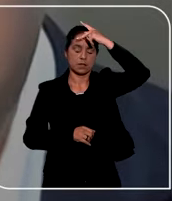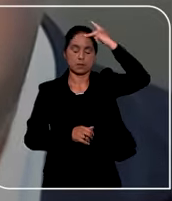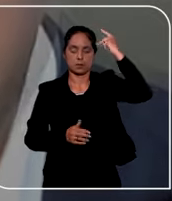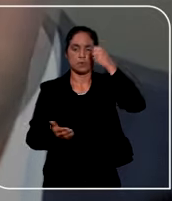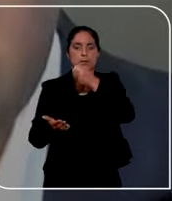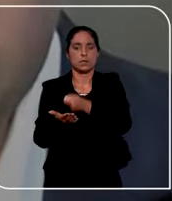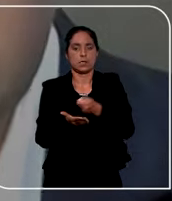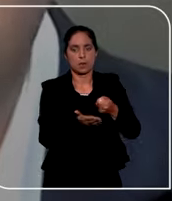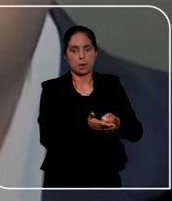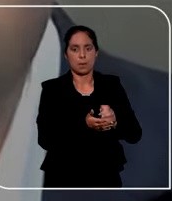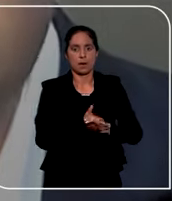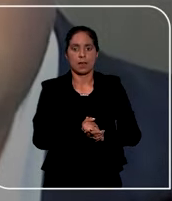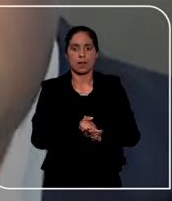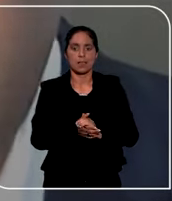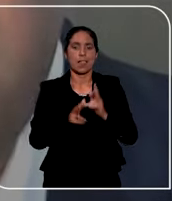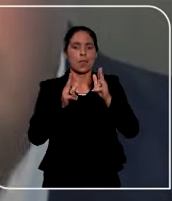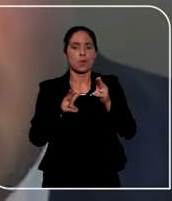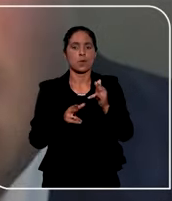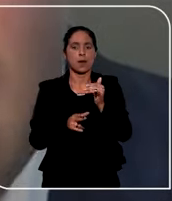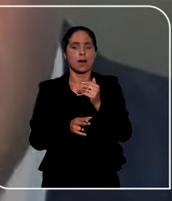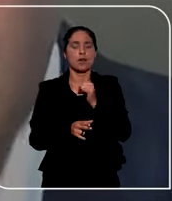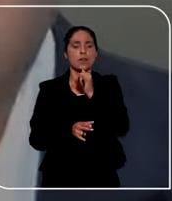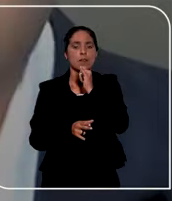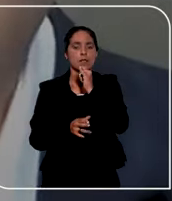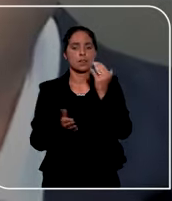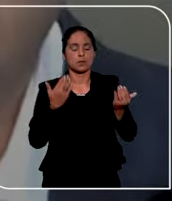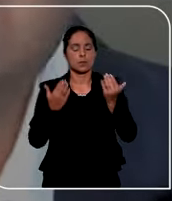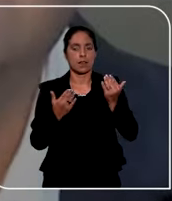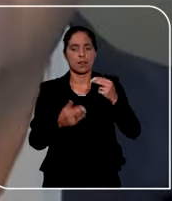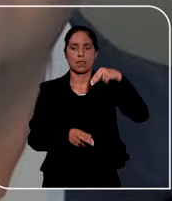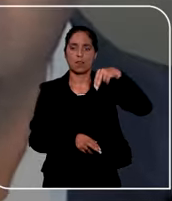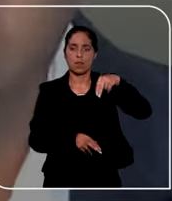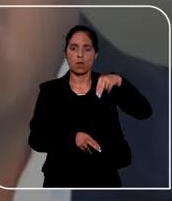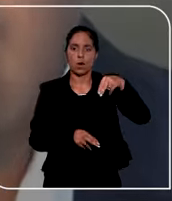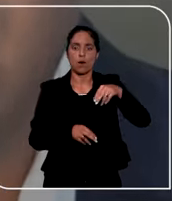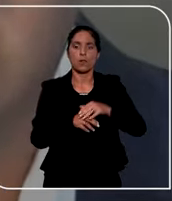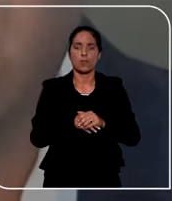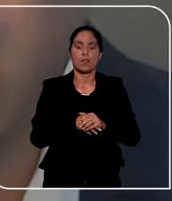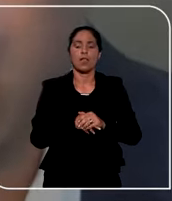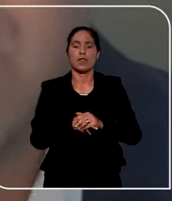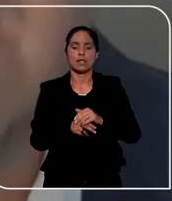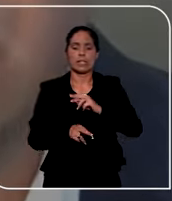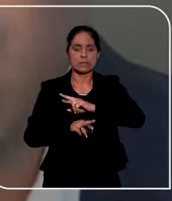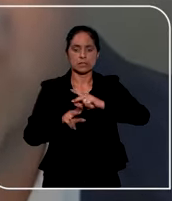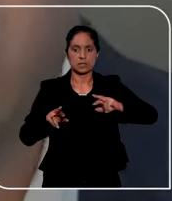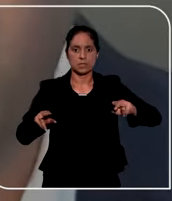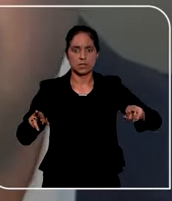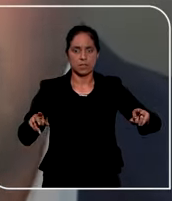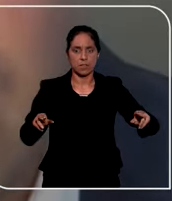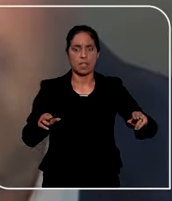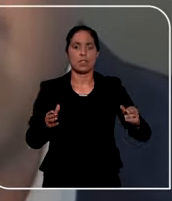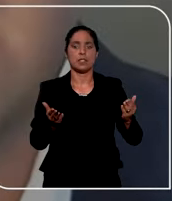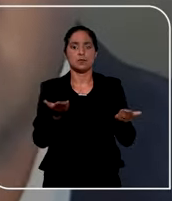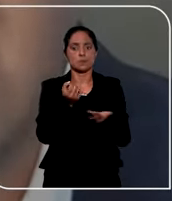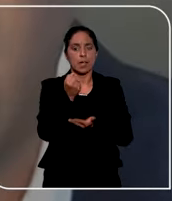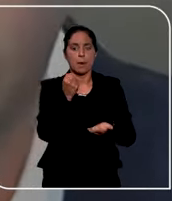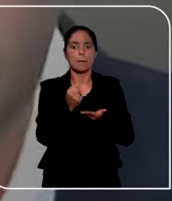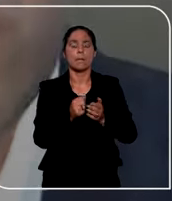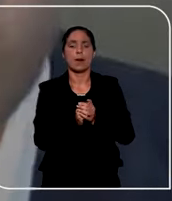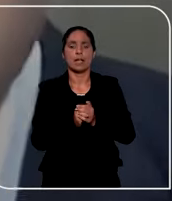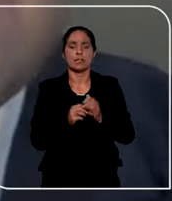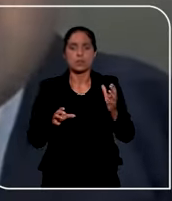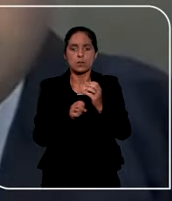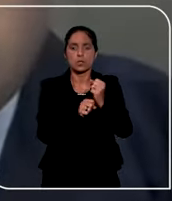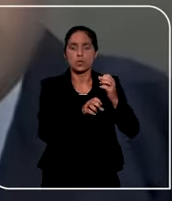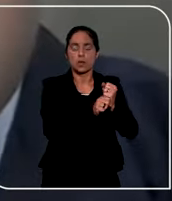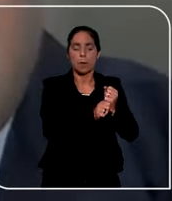consumidor isso aí é uma verdadeira Novela Aonde tin juízes que entendiam que aus e aus compõem a base de cálculo